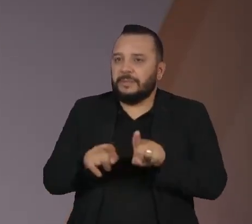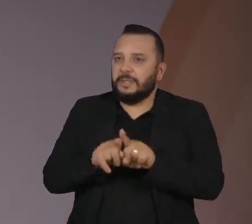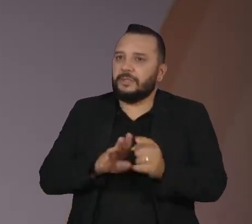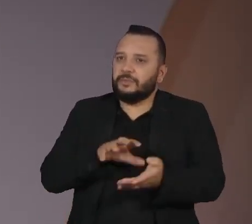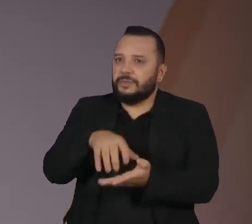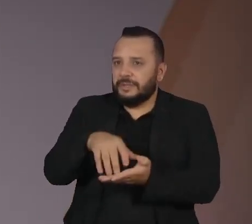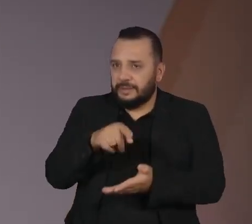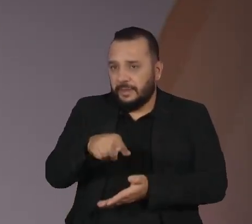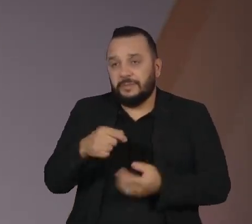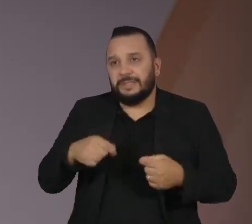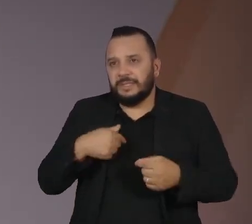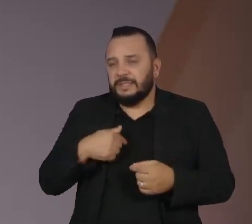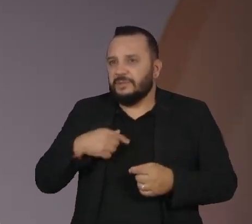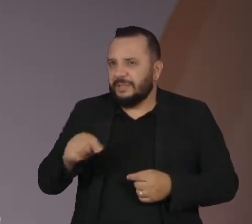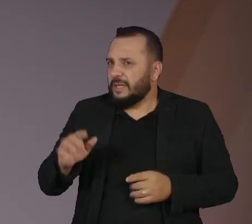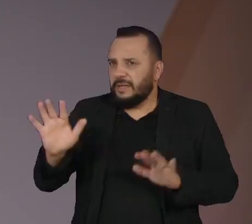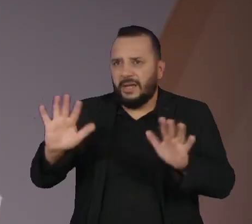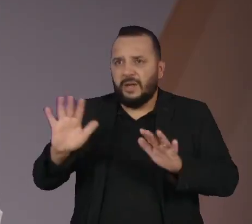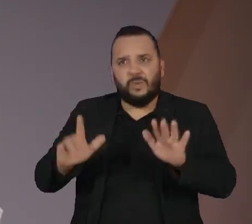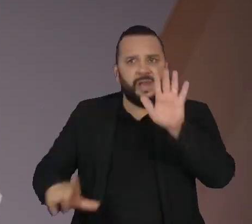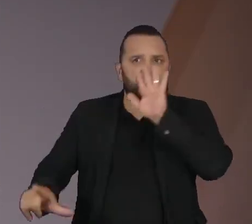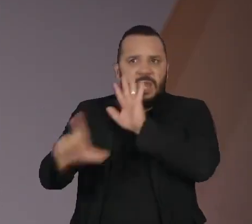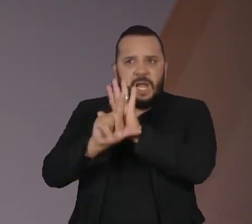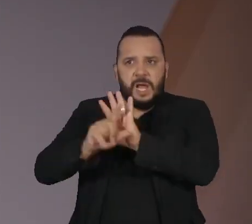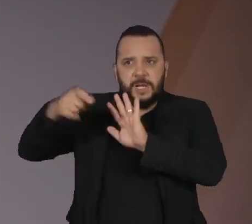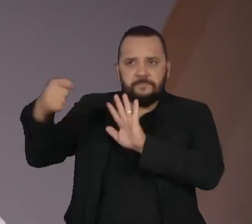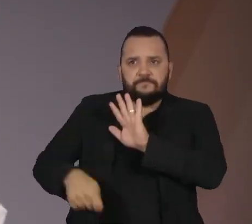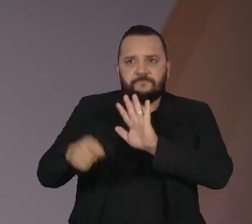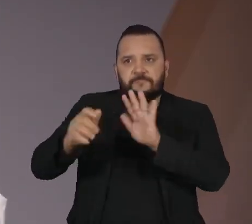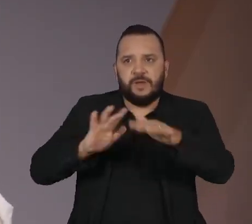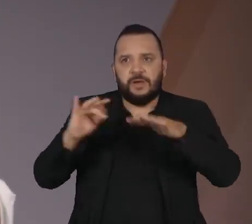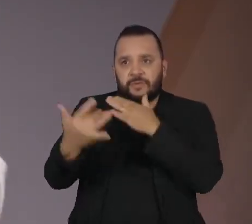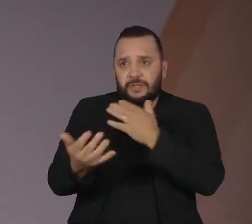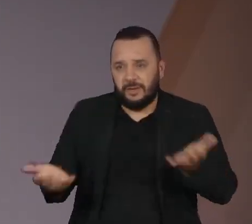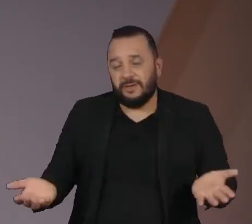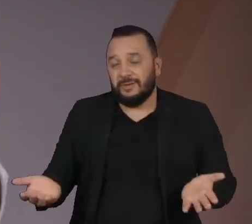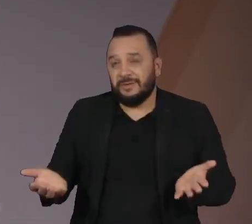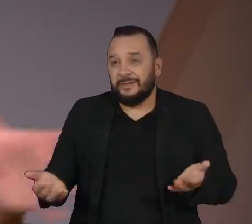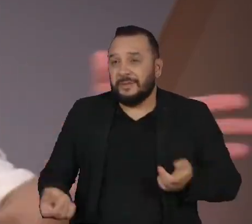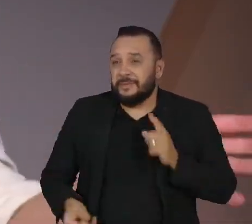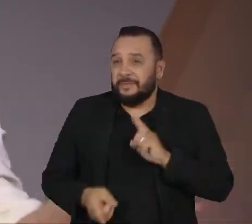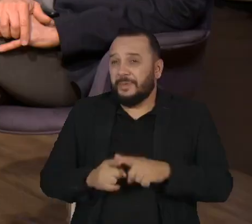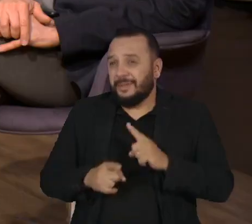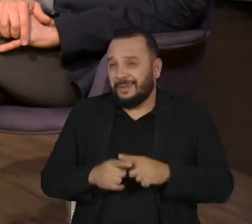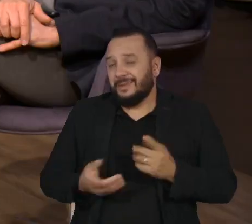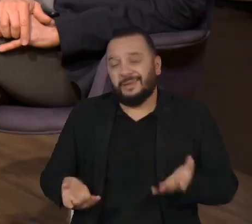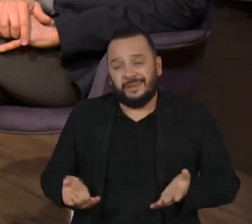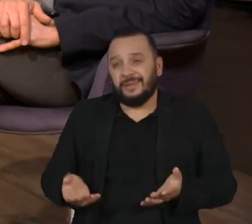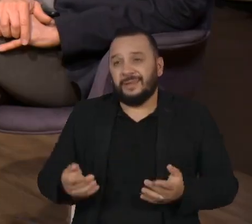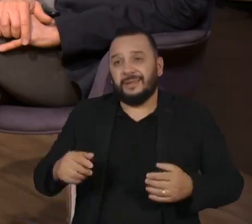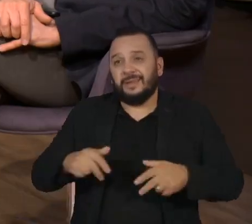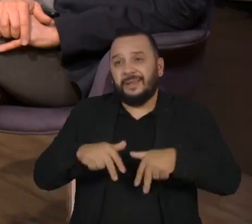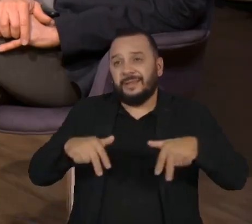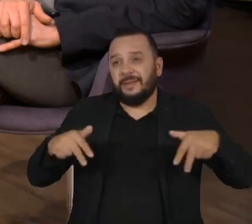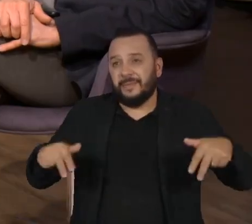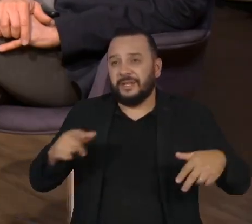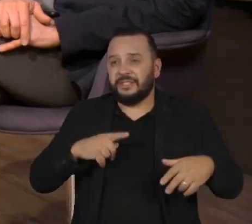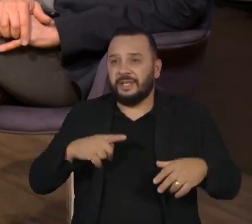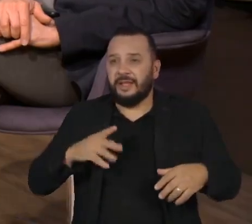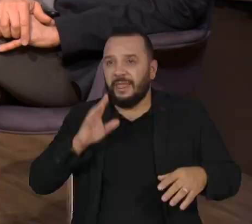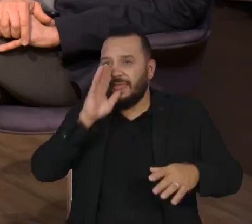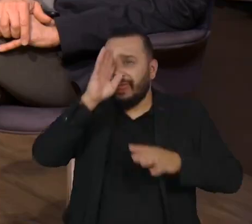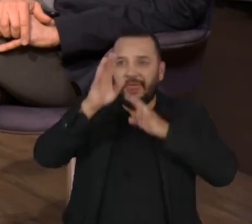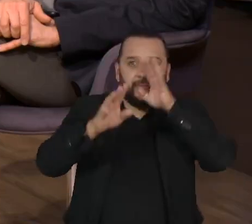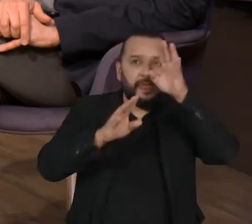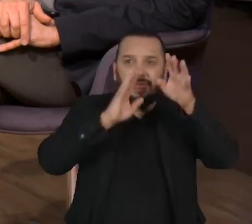de parar isso, né, nós vamos ter debates capturados por economia do factoide, para usar um termo, uhum, né, que todo mundo fala agora